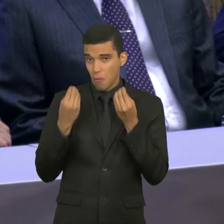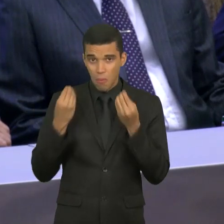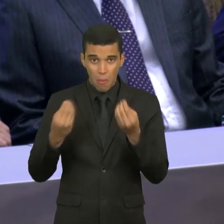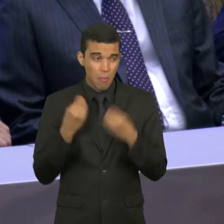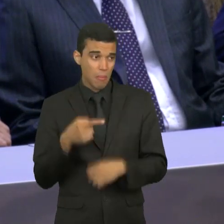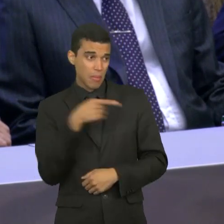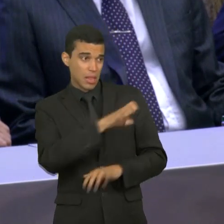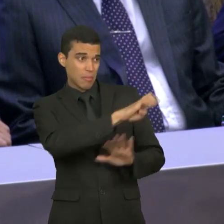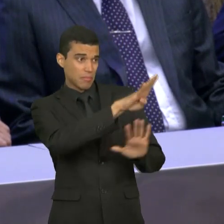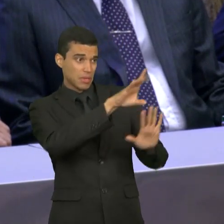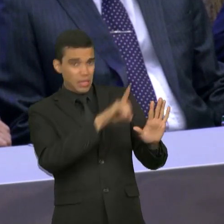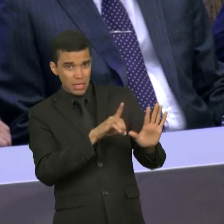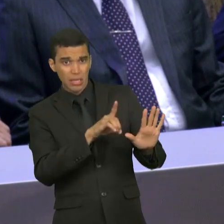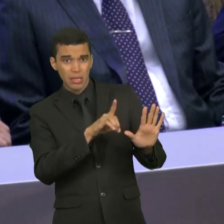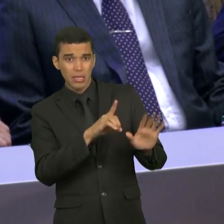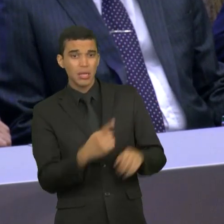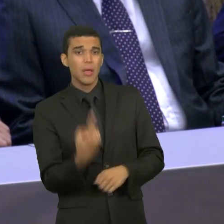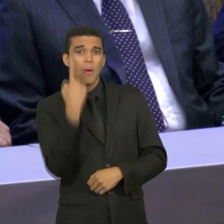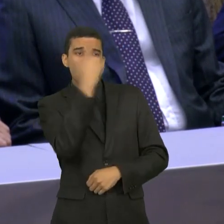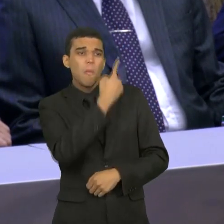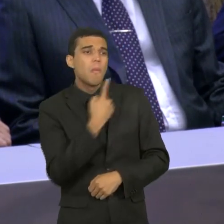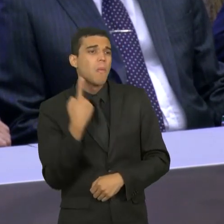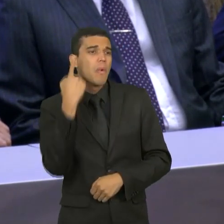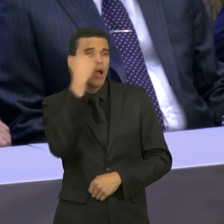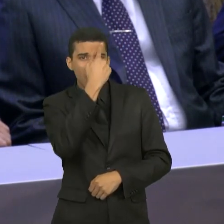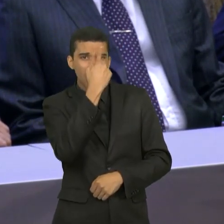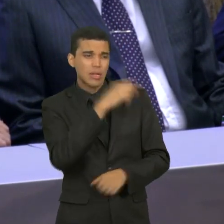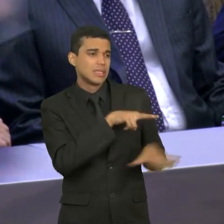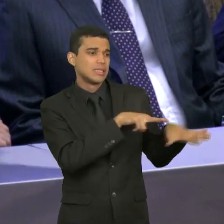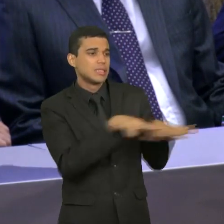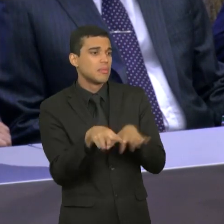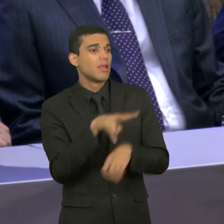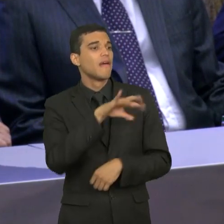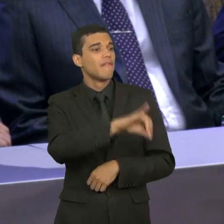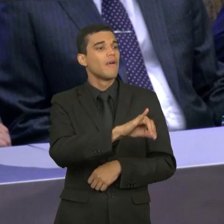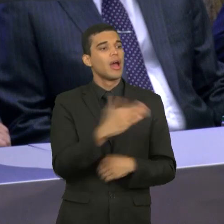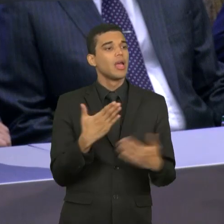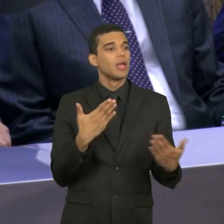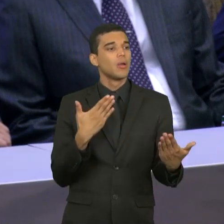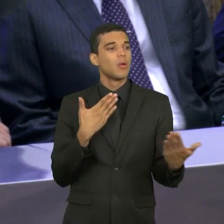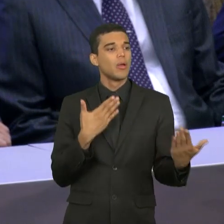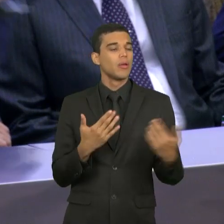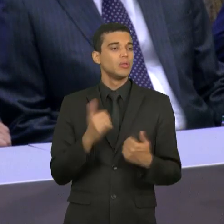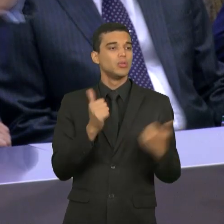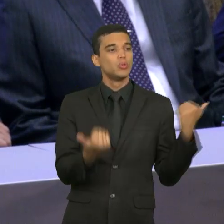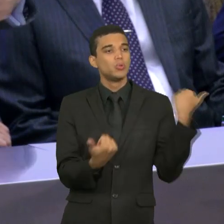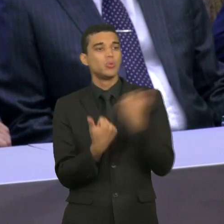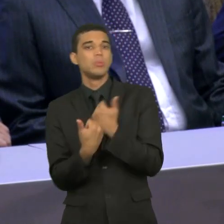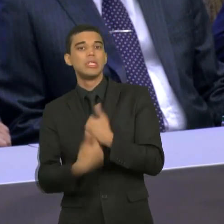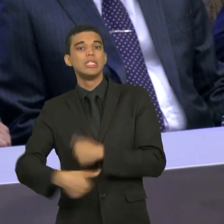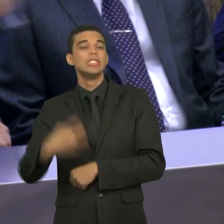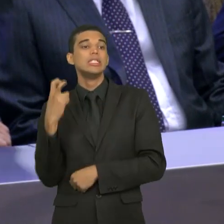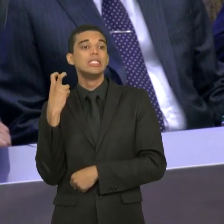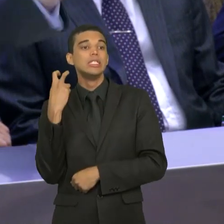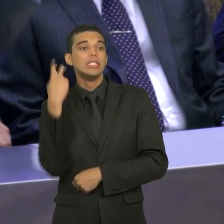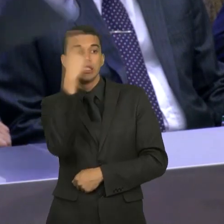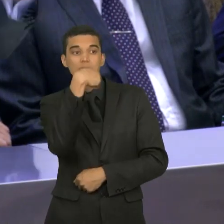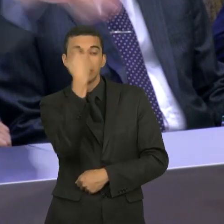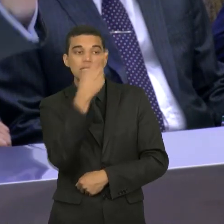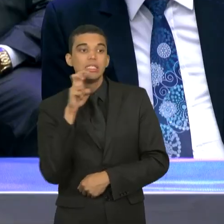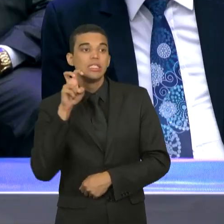dominical uma hora por semana vai competir com as 5 horas que os filhos deles ficam na escola conosco